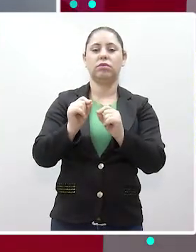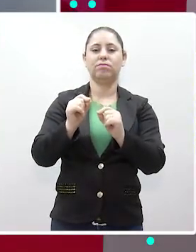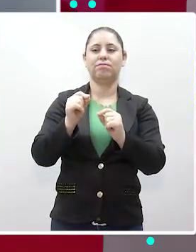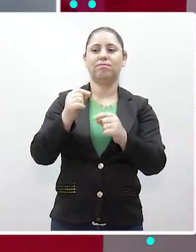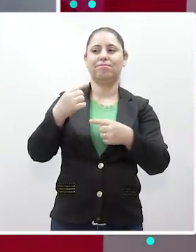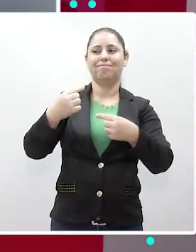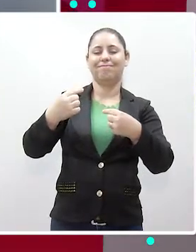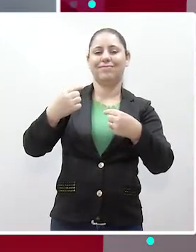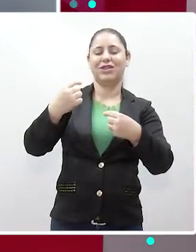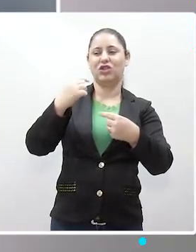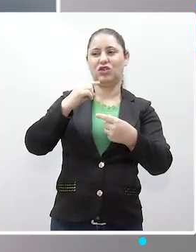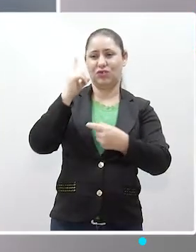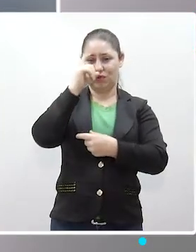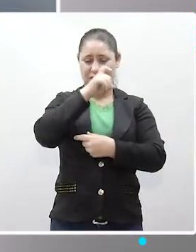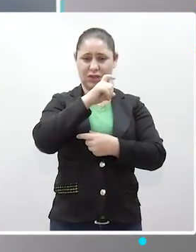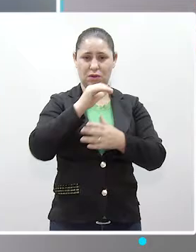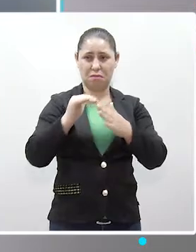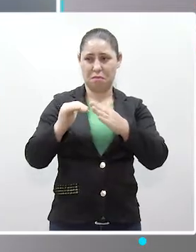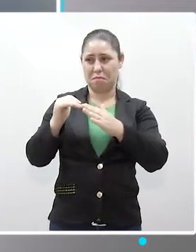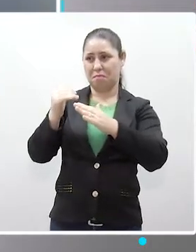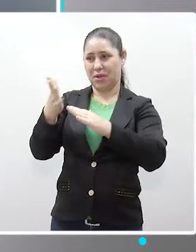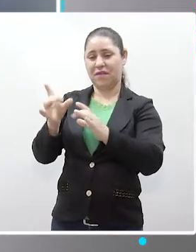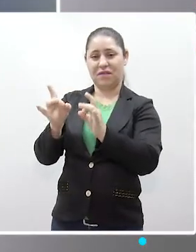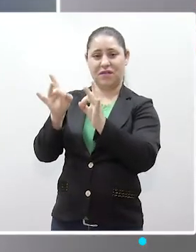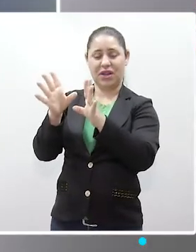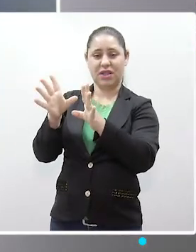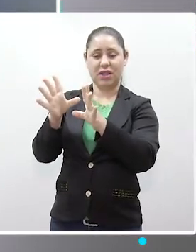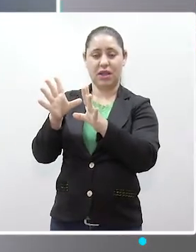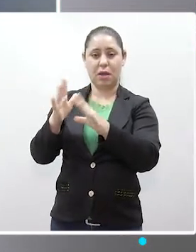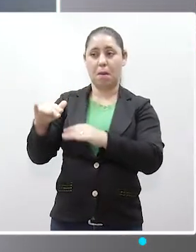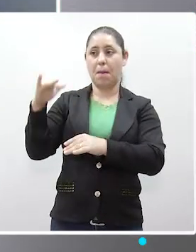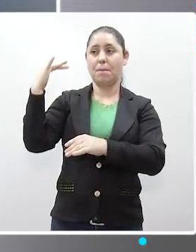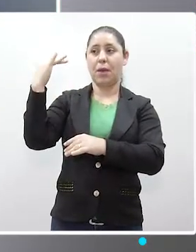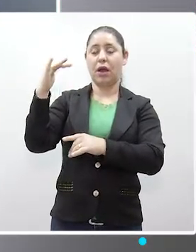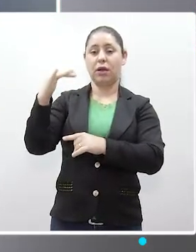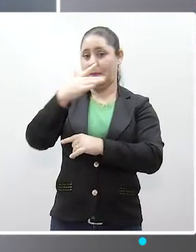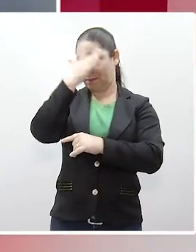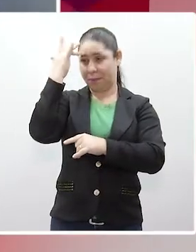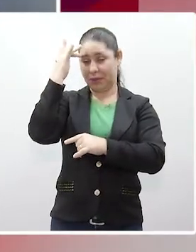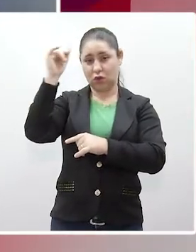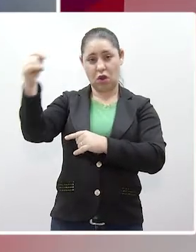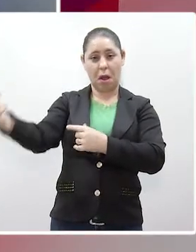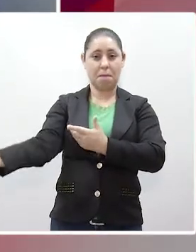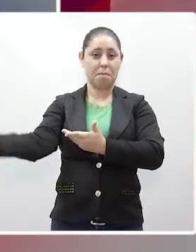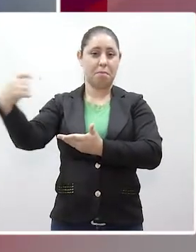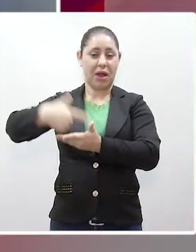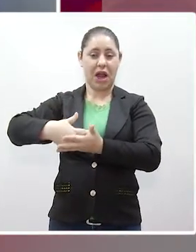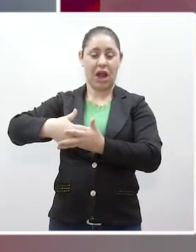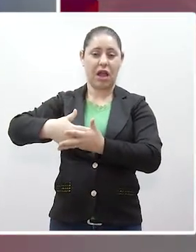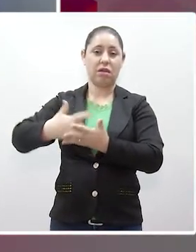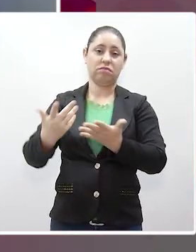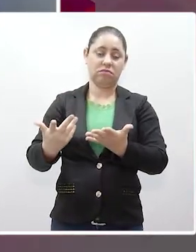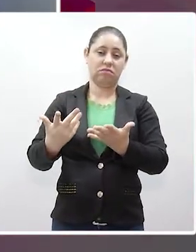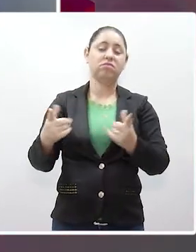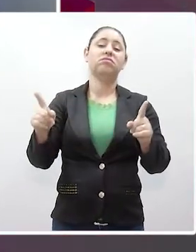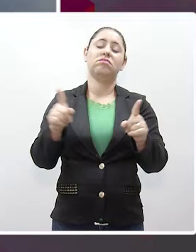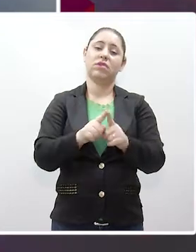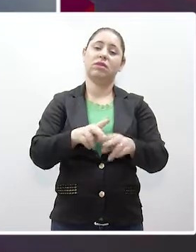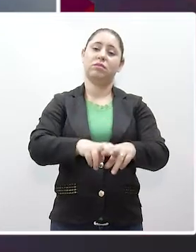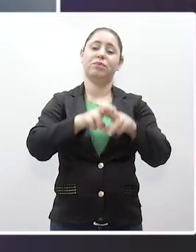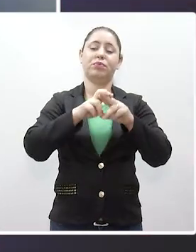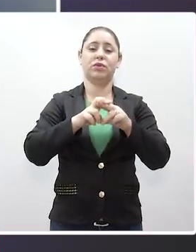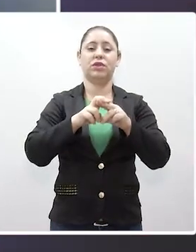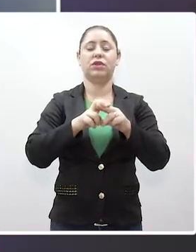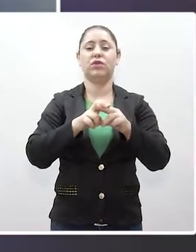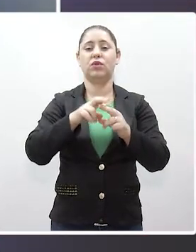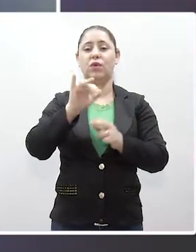para exportações, né? Para mandar para fora. E aí acaba ficando mais caro aqui para o consumidor do mercado interno também. Então, essa situação da